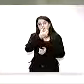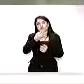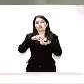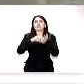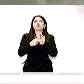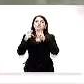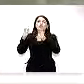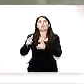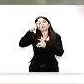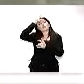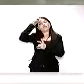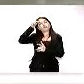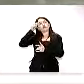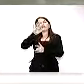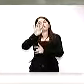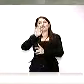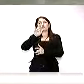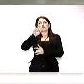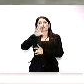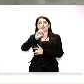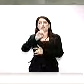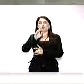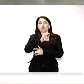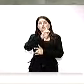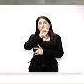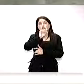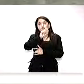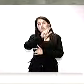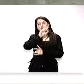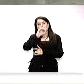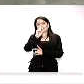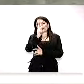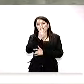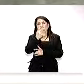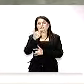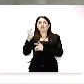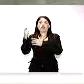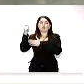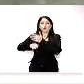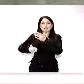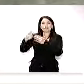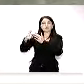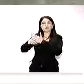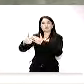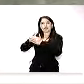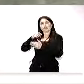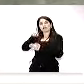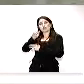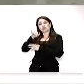prefeitura de Franco da Rocha e King Limp comércio de produtos de limpeza em propriedades